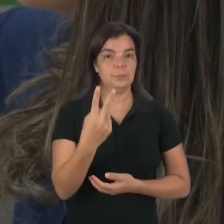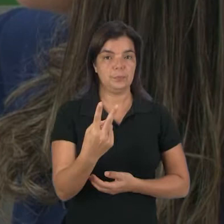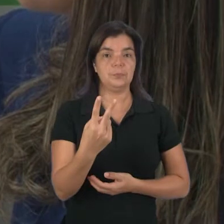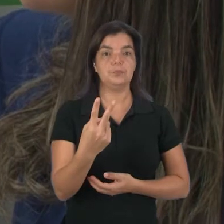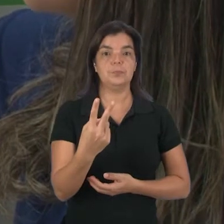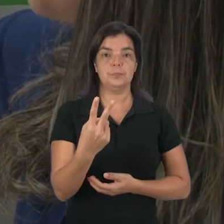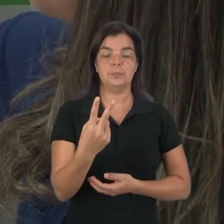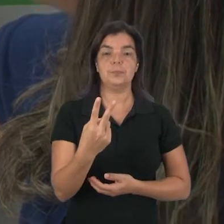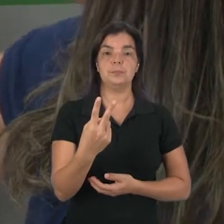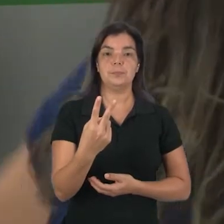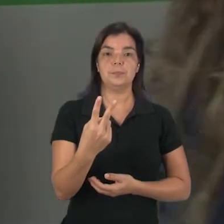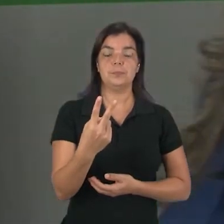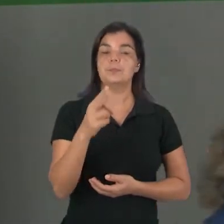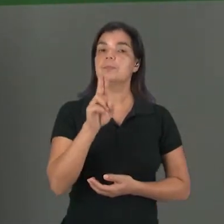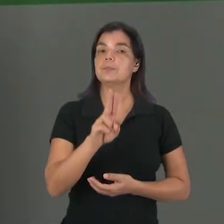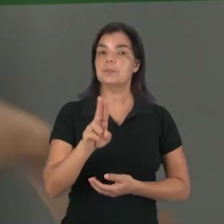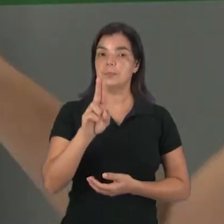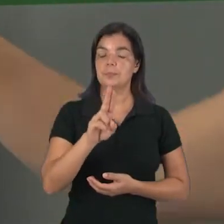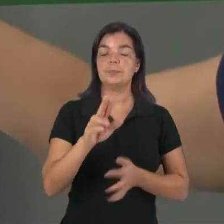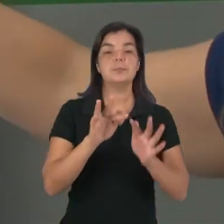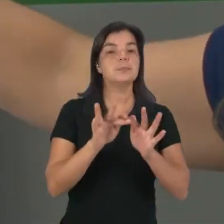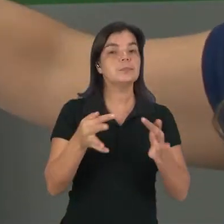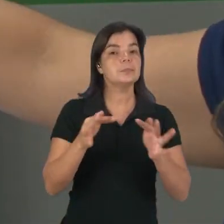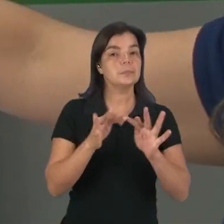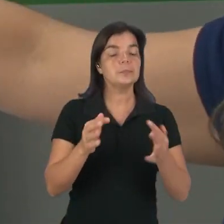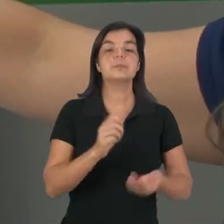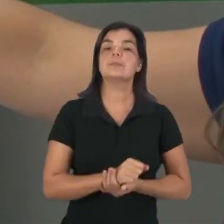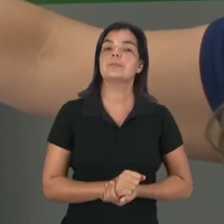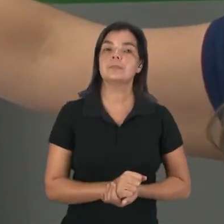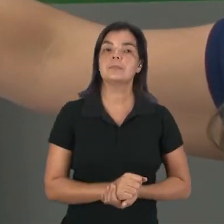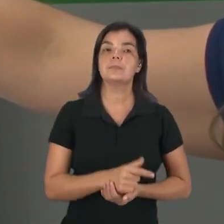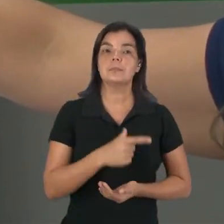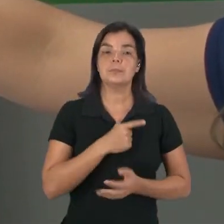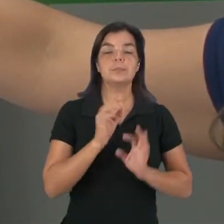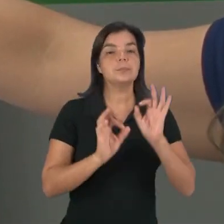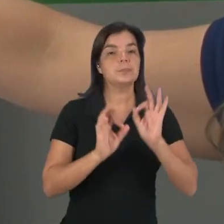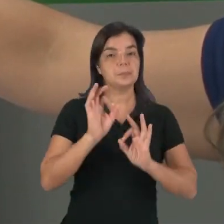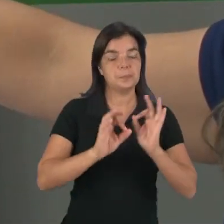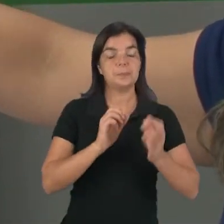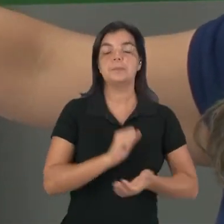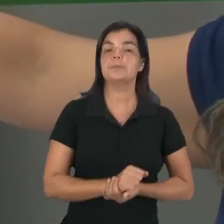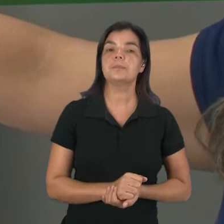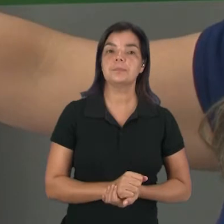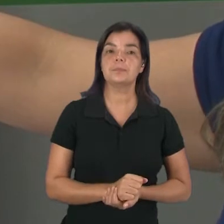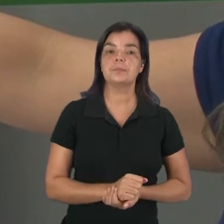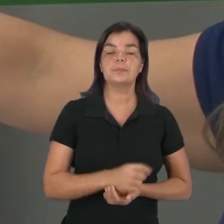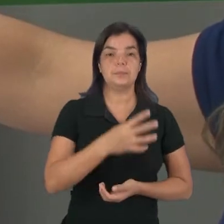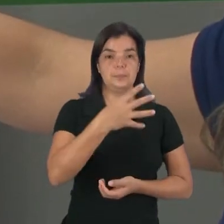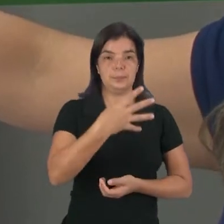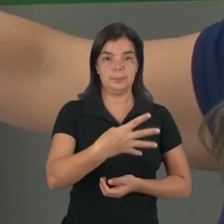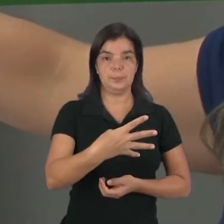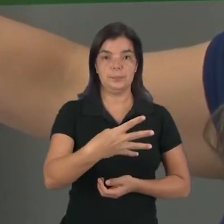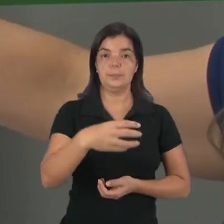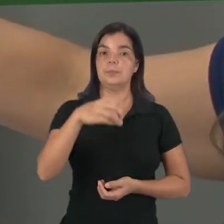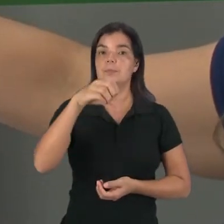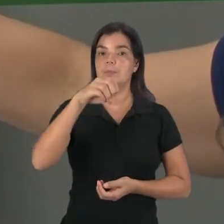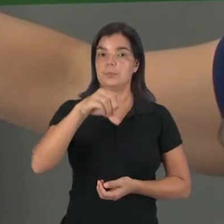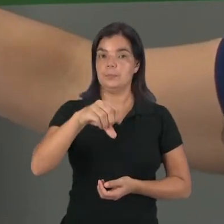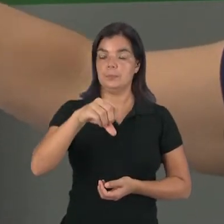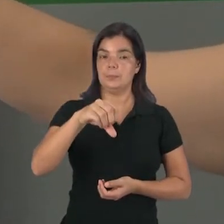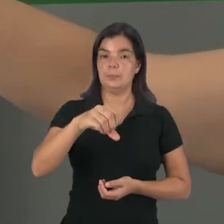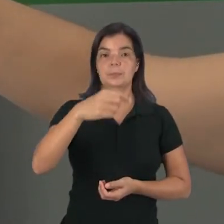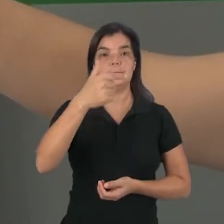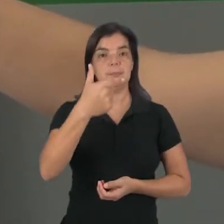2 unidades simples. Então, aqui está a composição do nosso número. 400